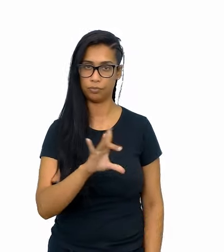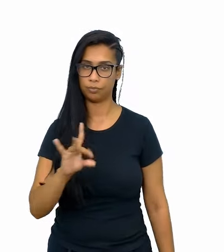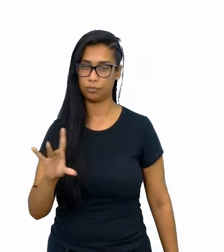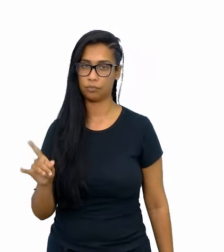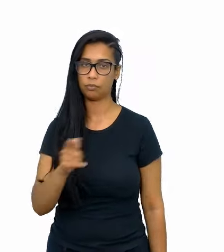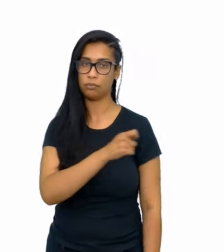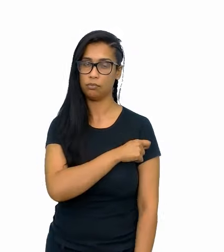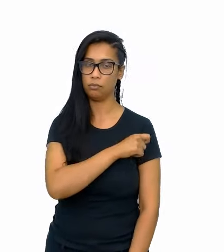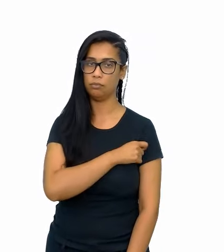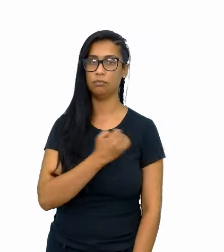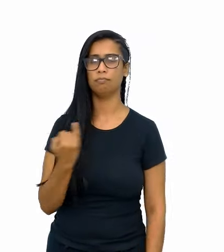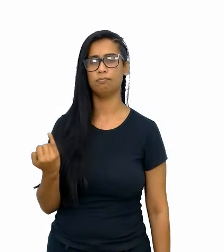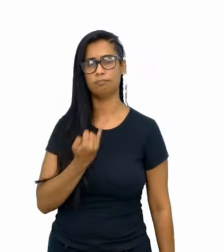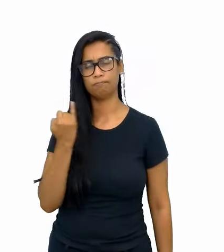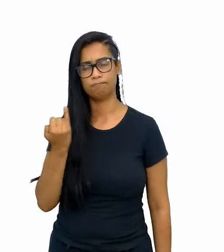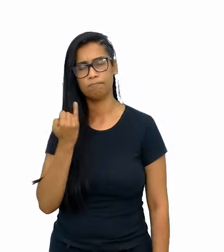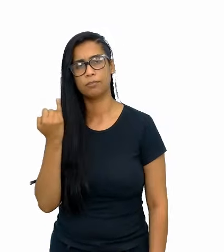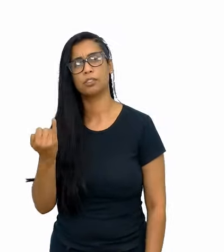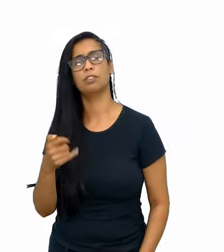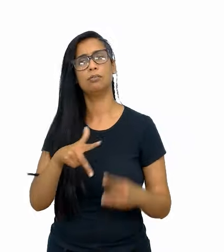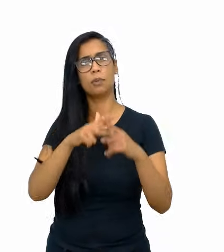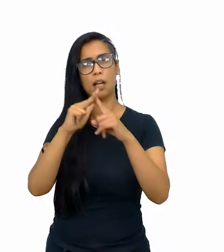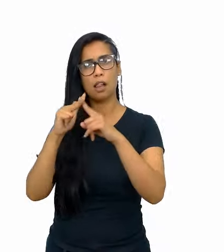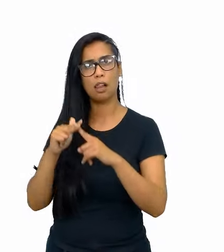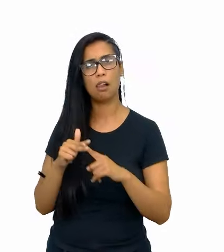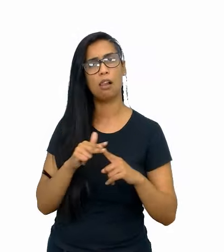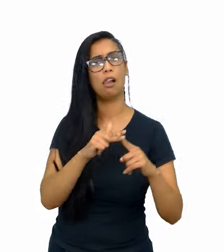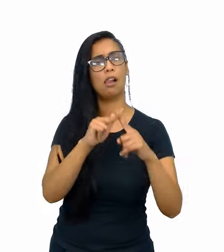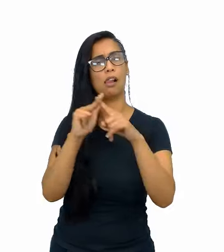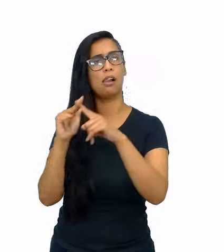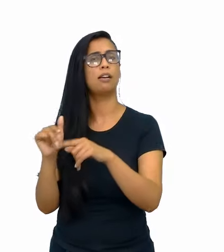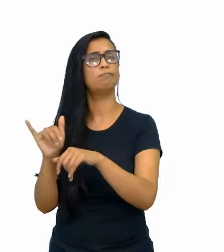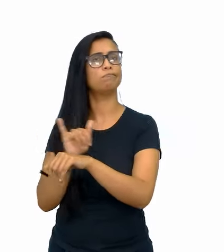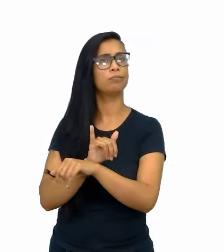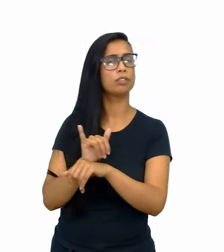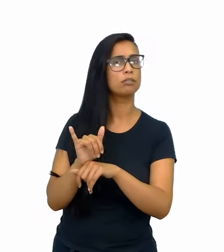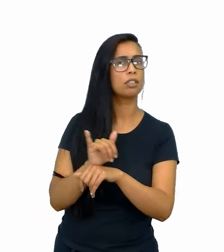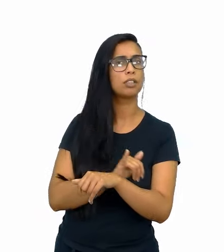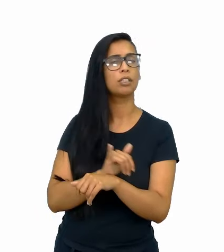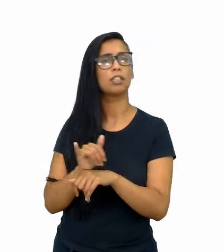fazer intervenções, de ajustando o que é ditado, né, as